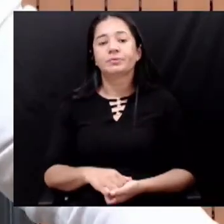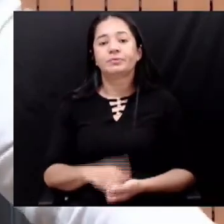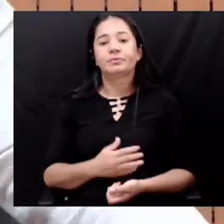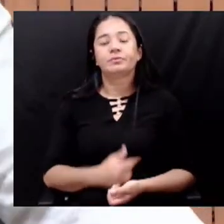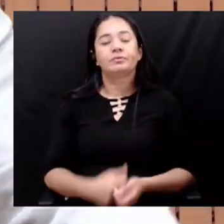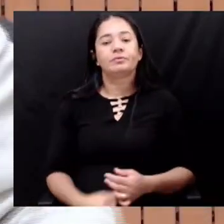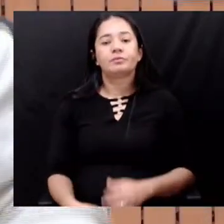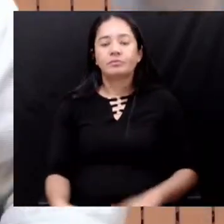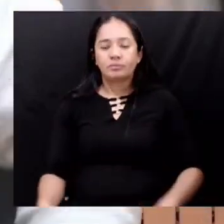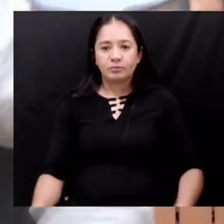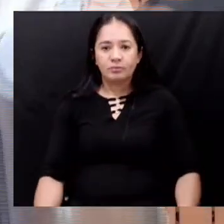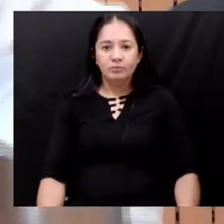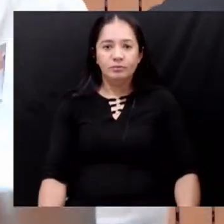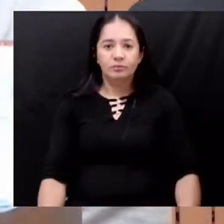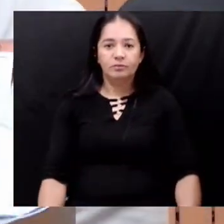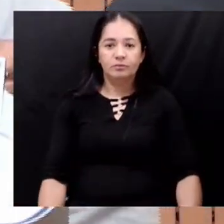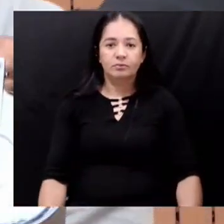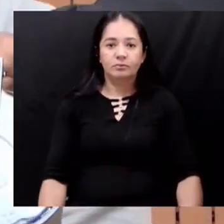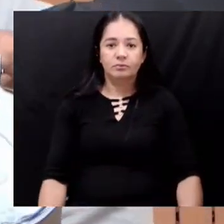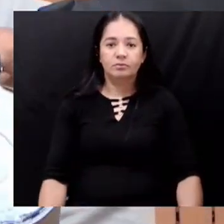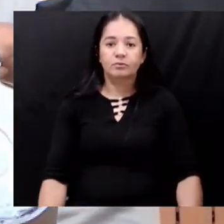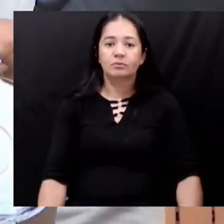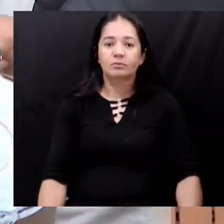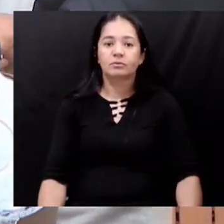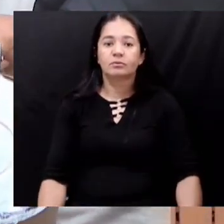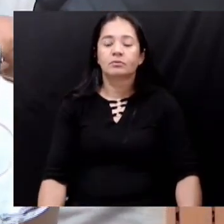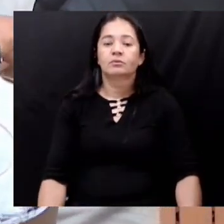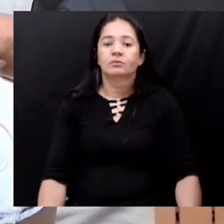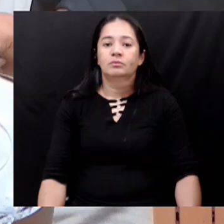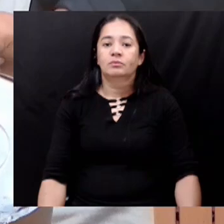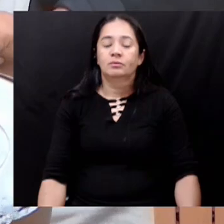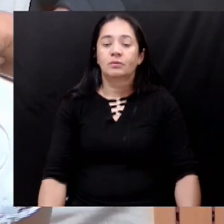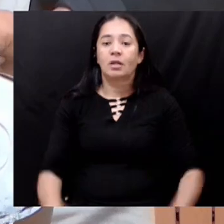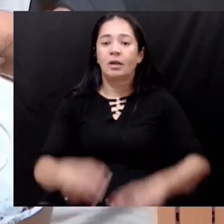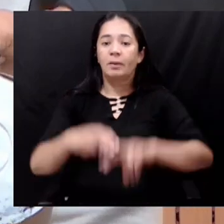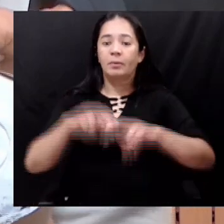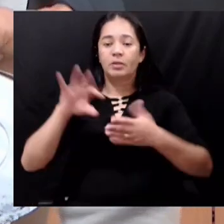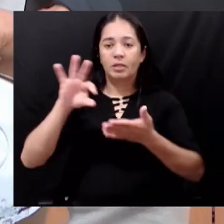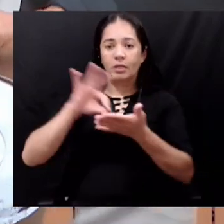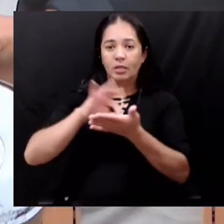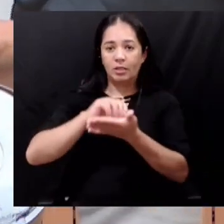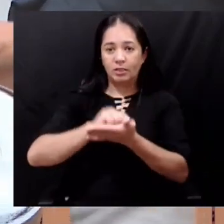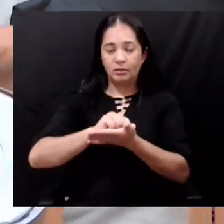Então, a inscrição, ela ocorre.